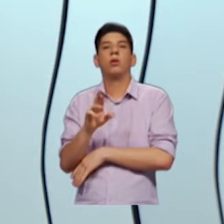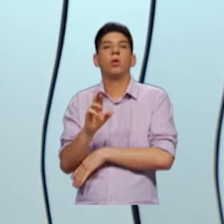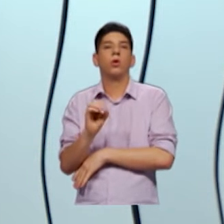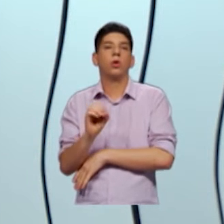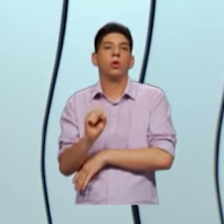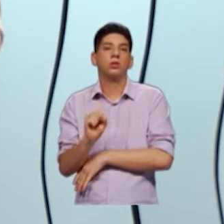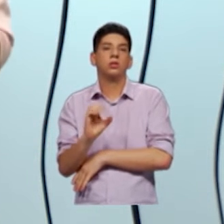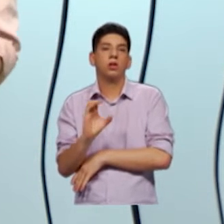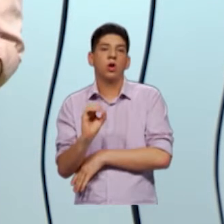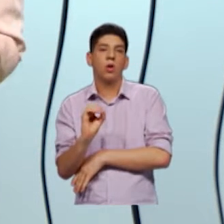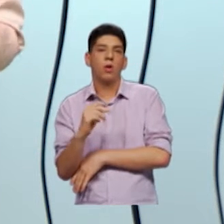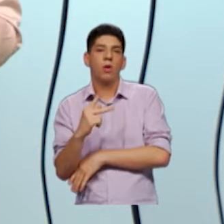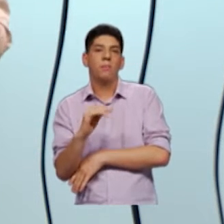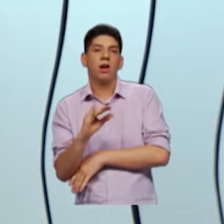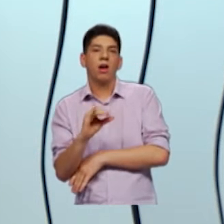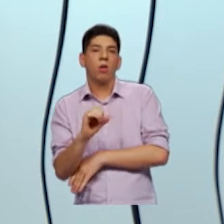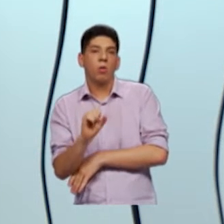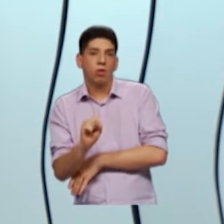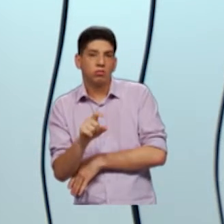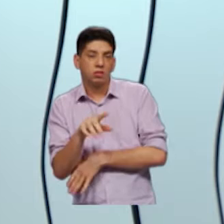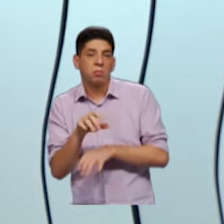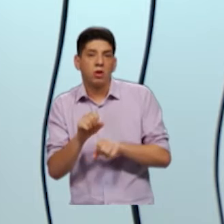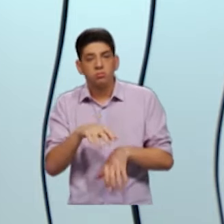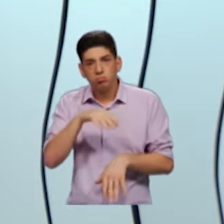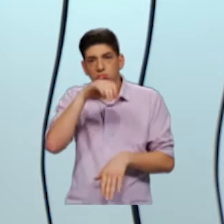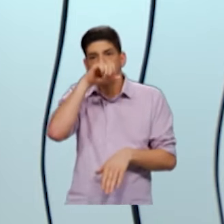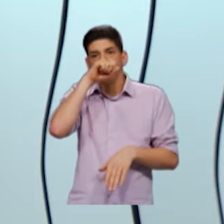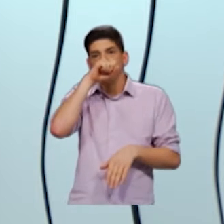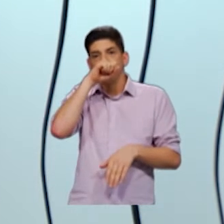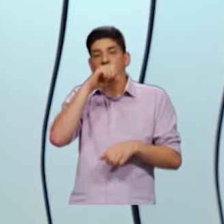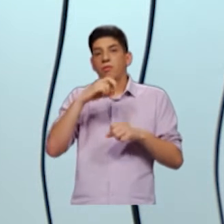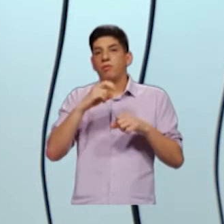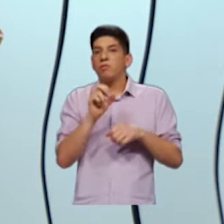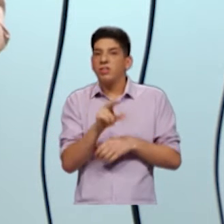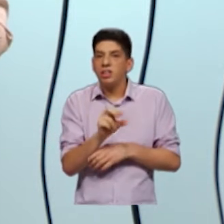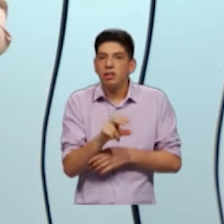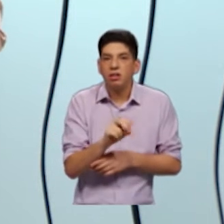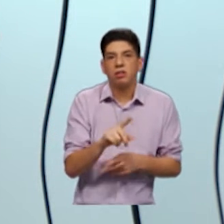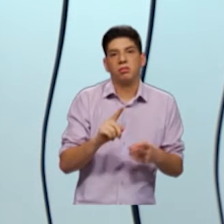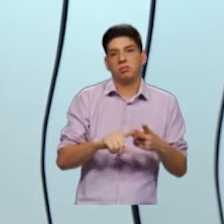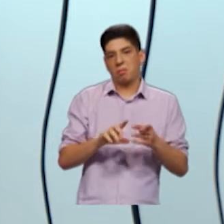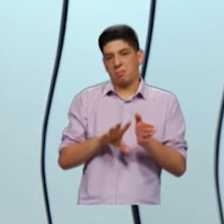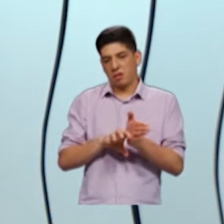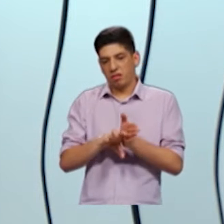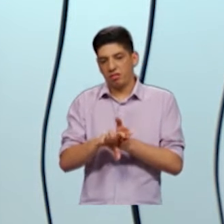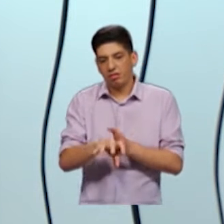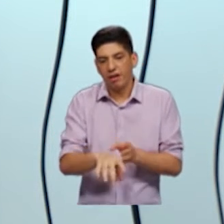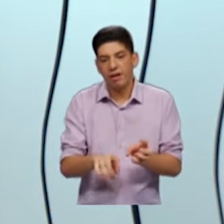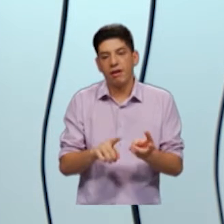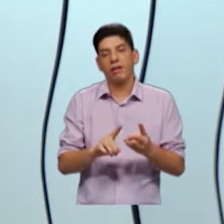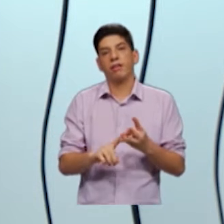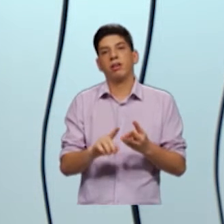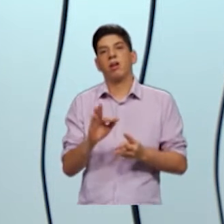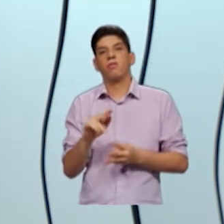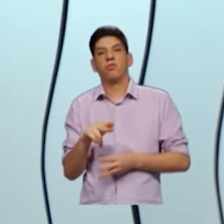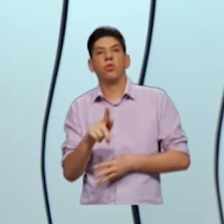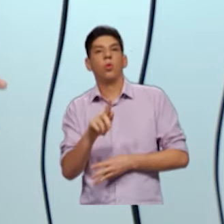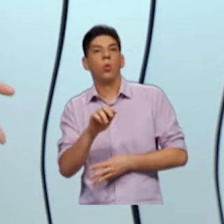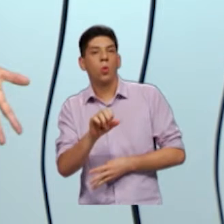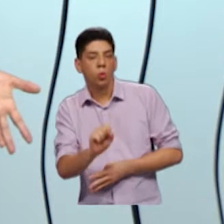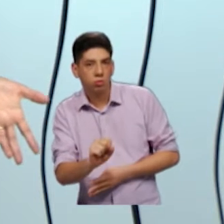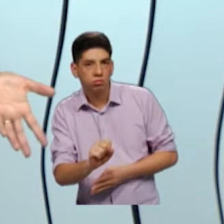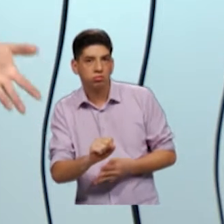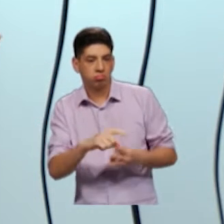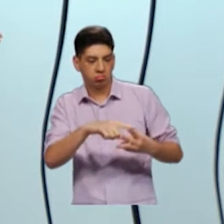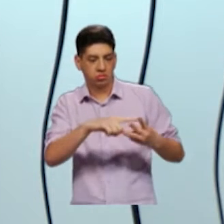aí respirando um vírus, uma poeira que contém um vírus, uma bactéria, um fungo. E esses micro-organismos em contato com o